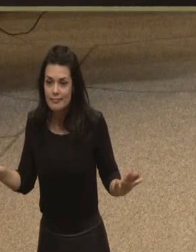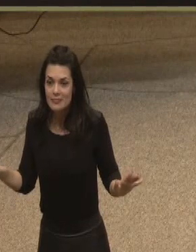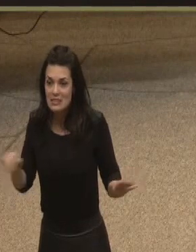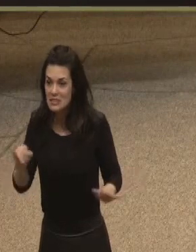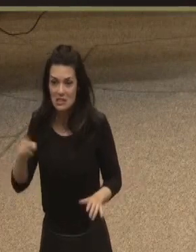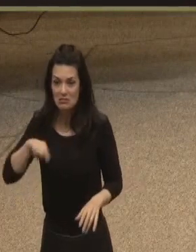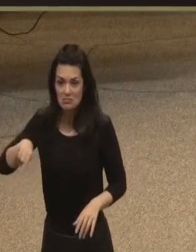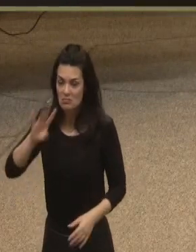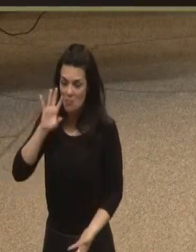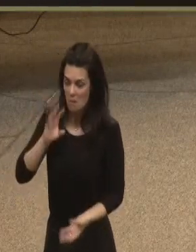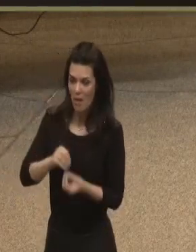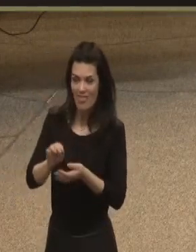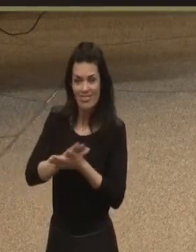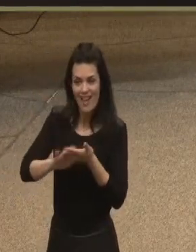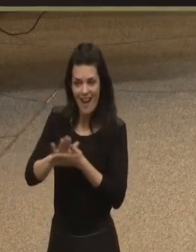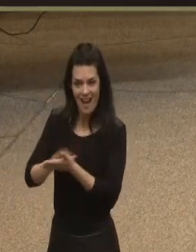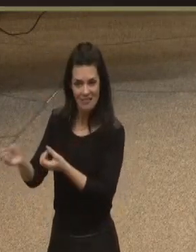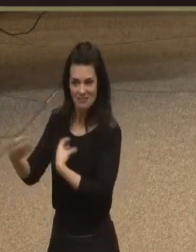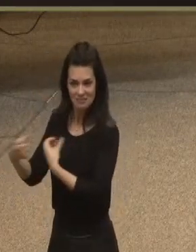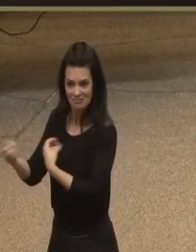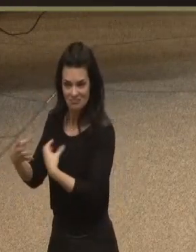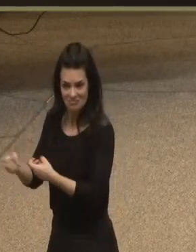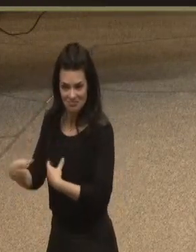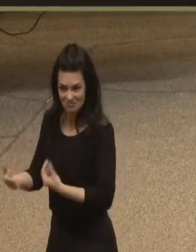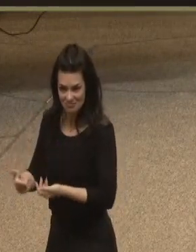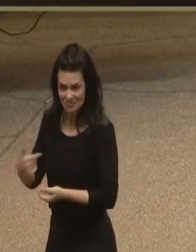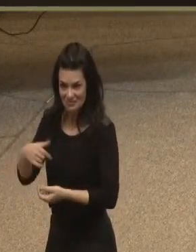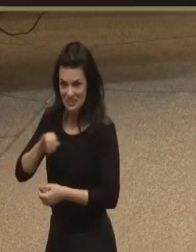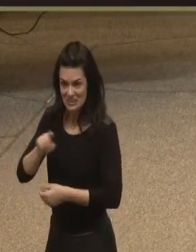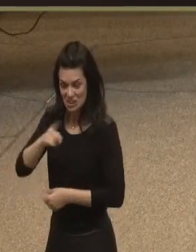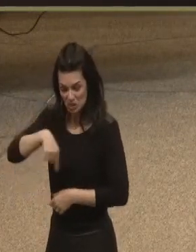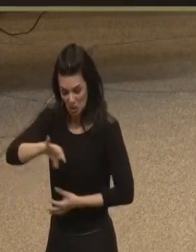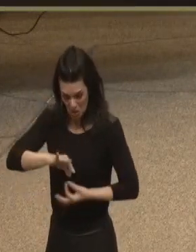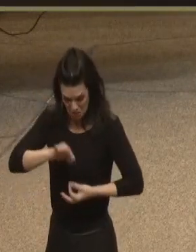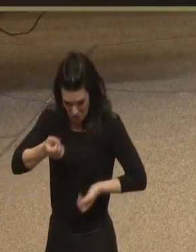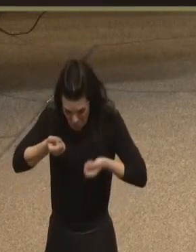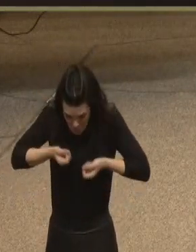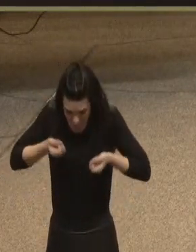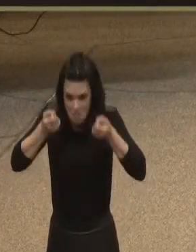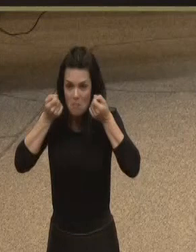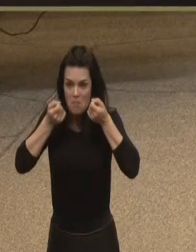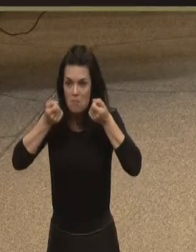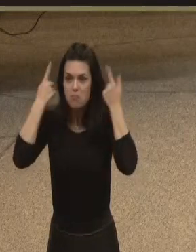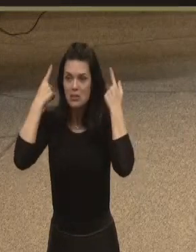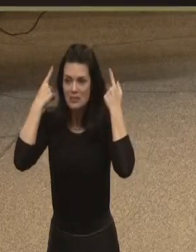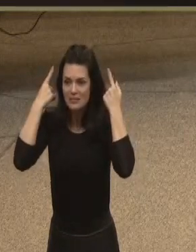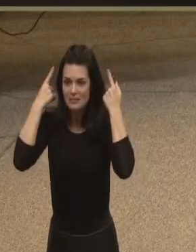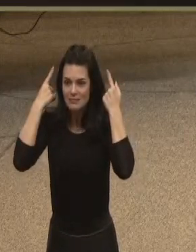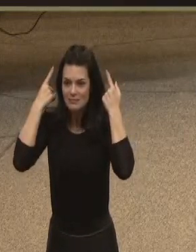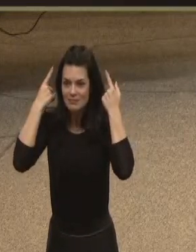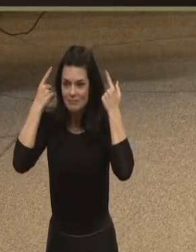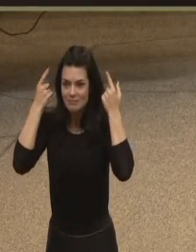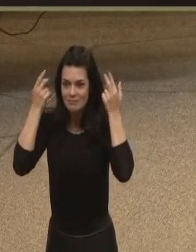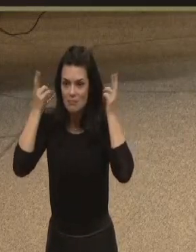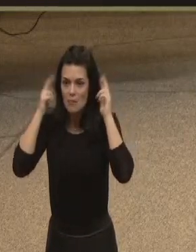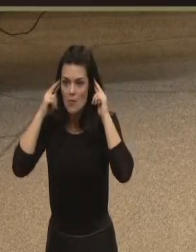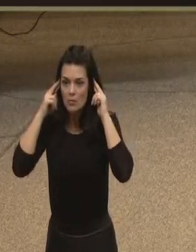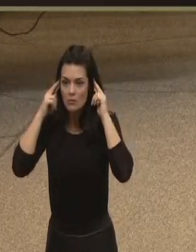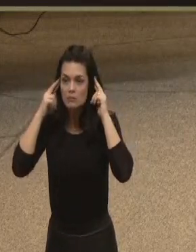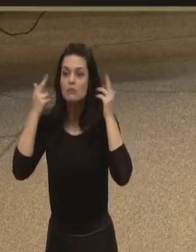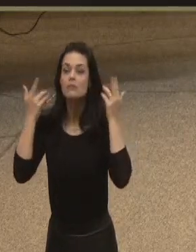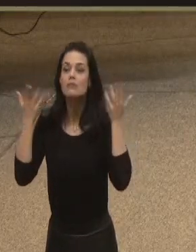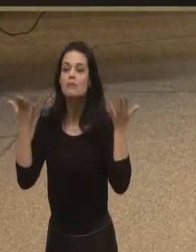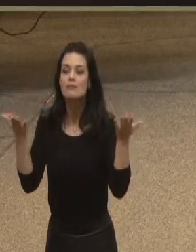reconhecermos o que Ele nos ensinou, se nossos ouvidos espirituais estiverem fechados para